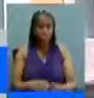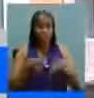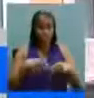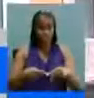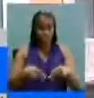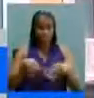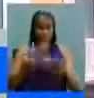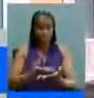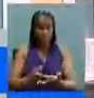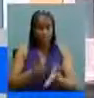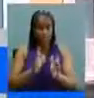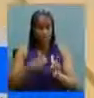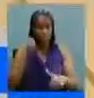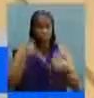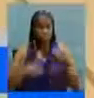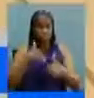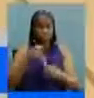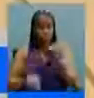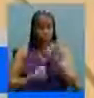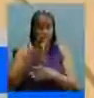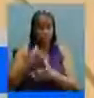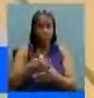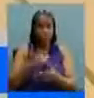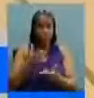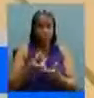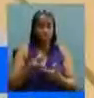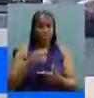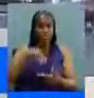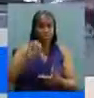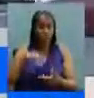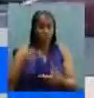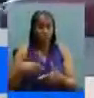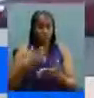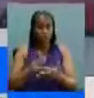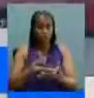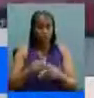Municipal vai lançar em breve um concurso para a criação de um monumento dedicado à Praia Santa Maria.